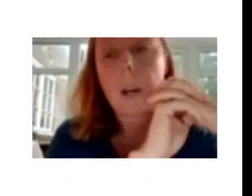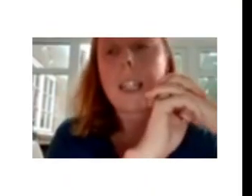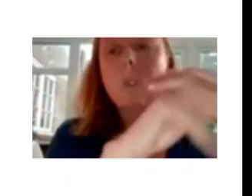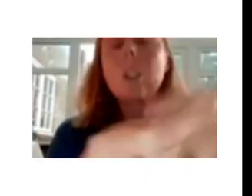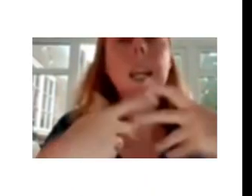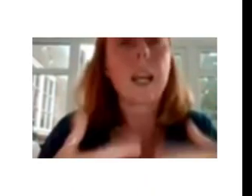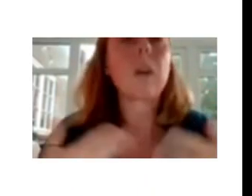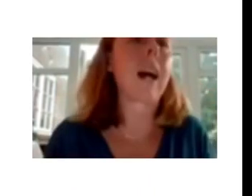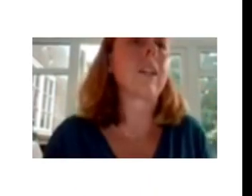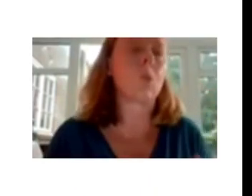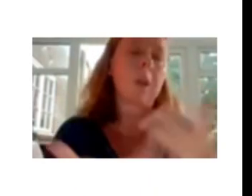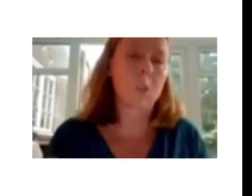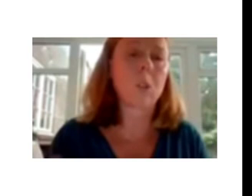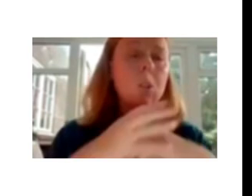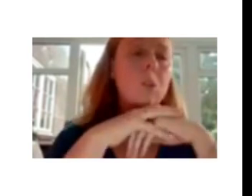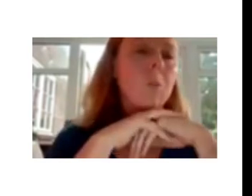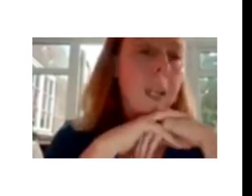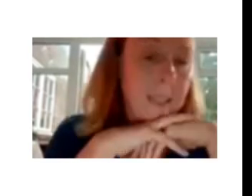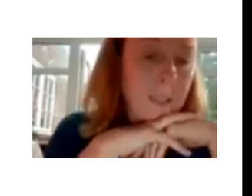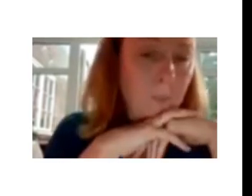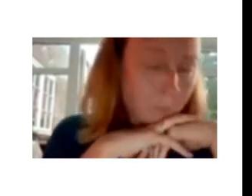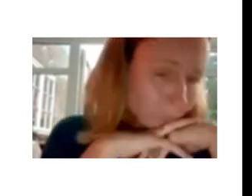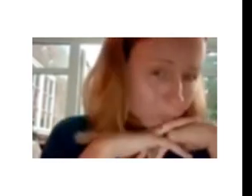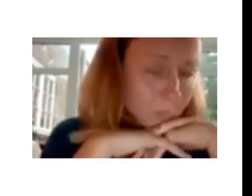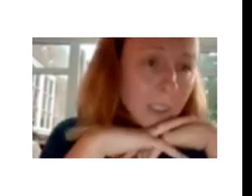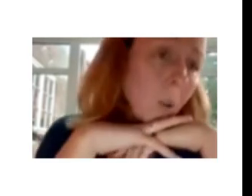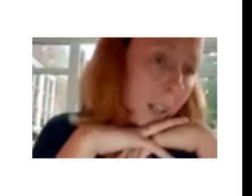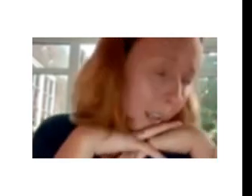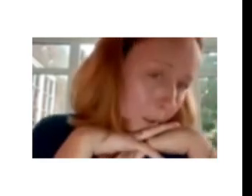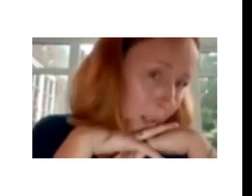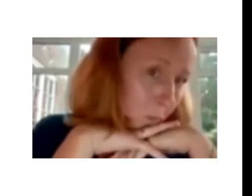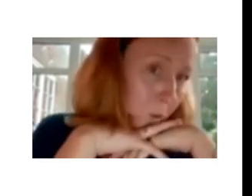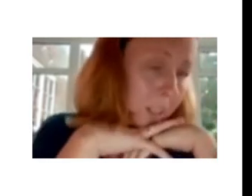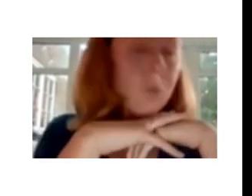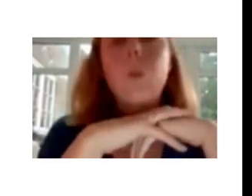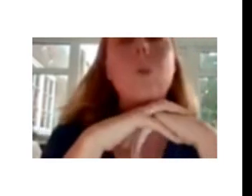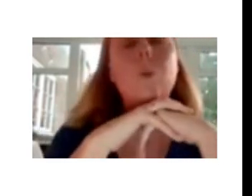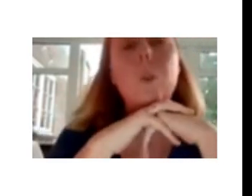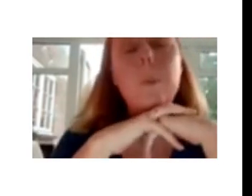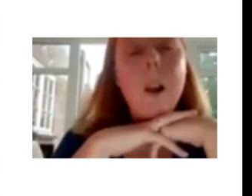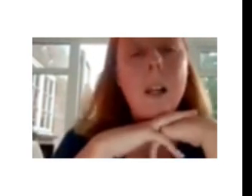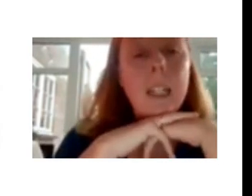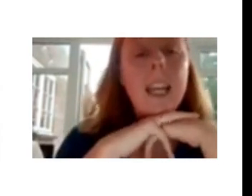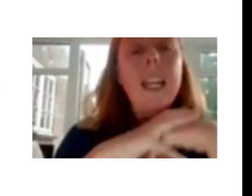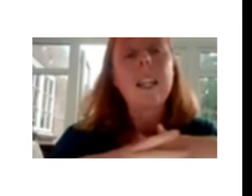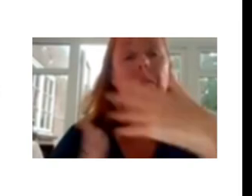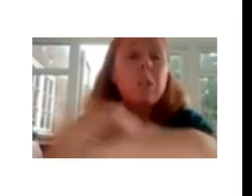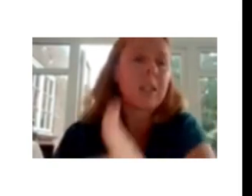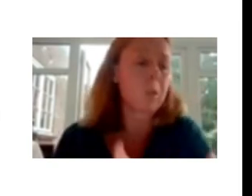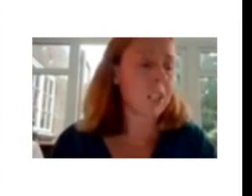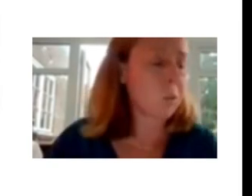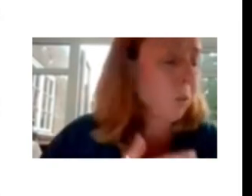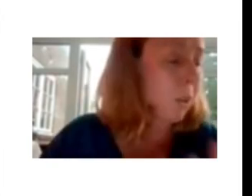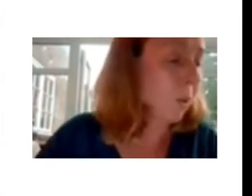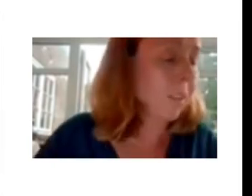cineastas brasileiros de reclamarem sobre as condições do país. Então era mais ou menos isso o filme. E depois de